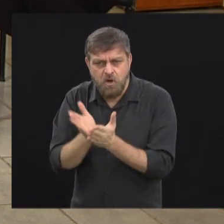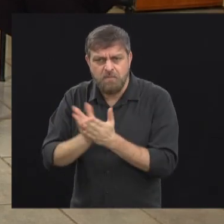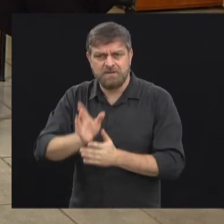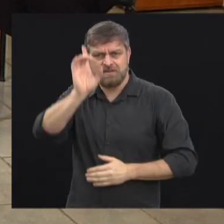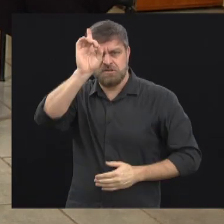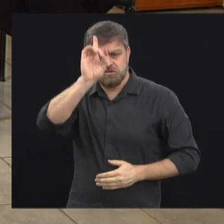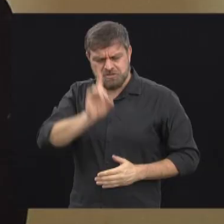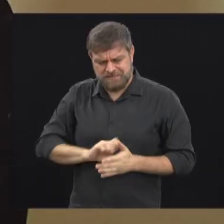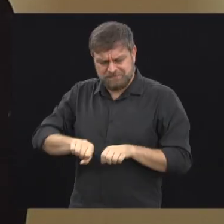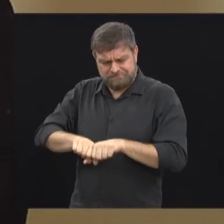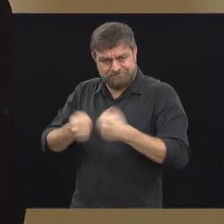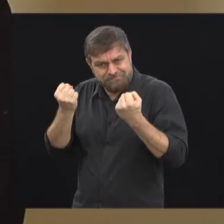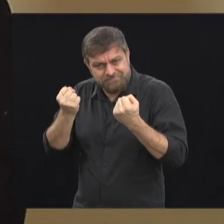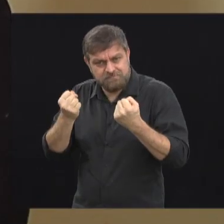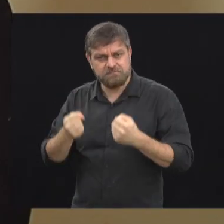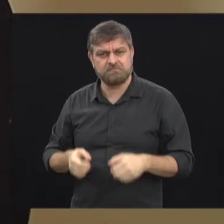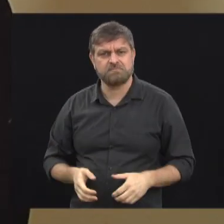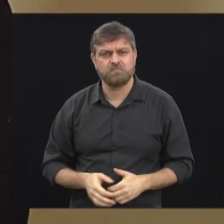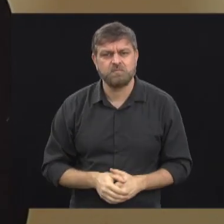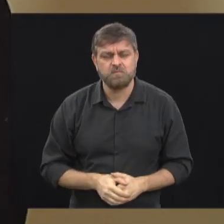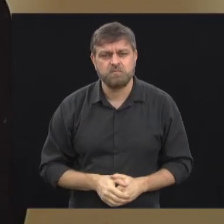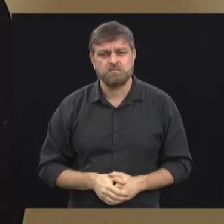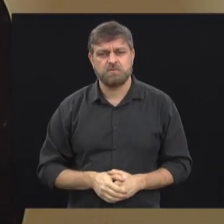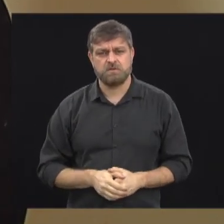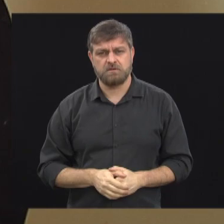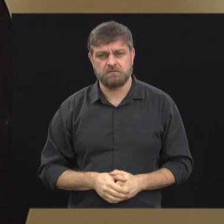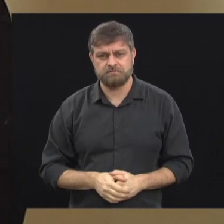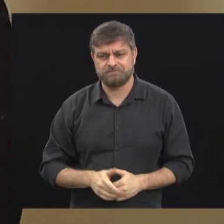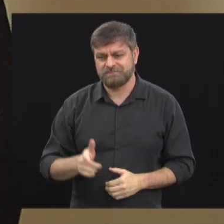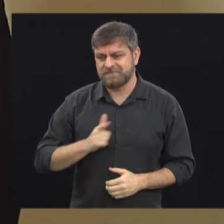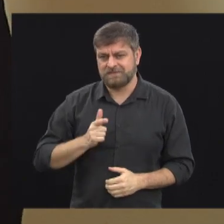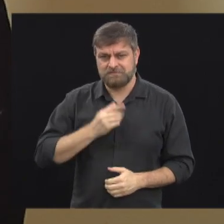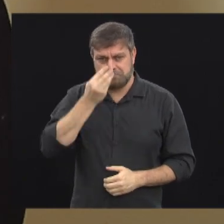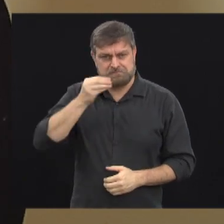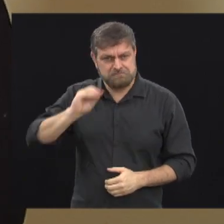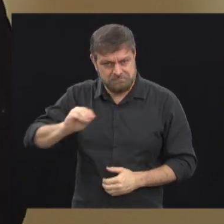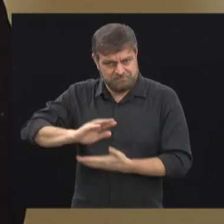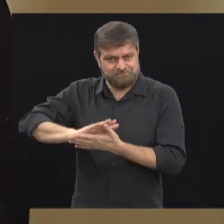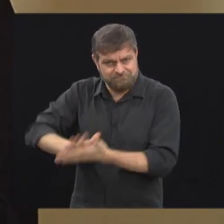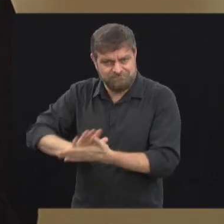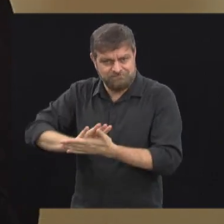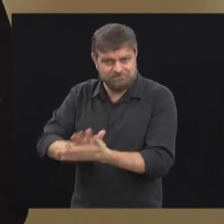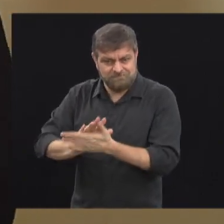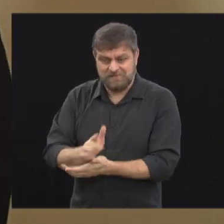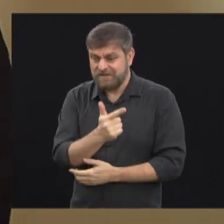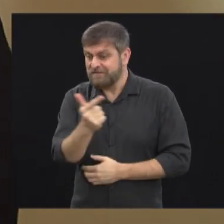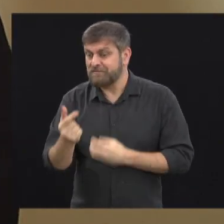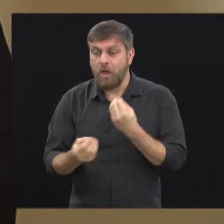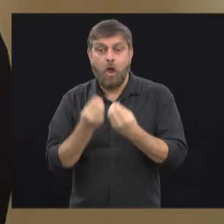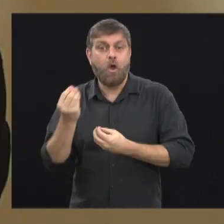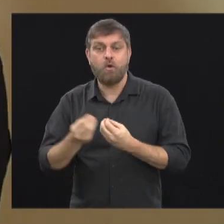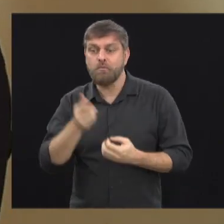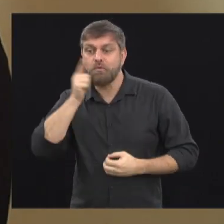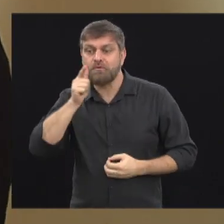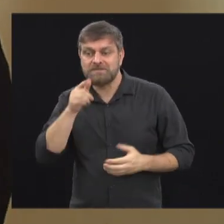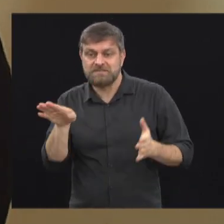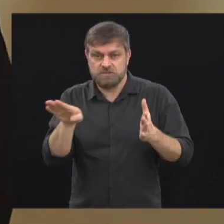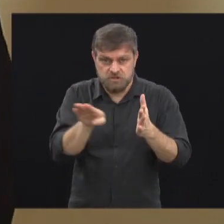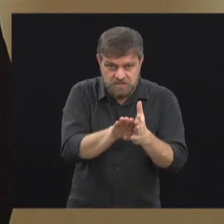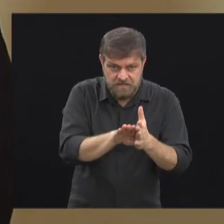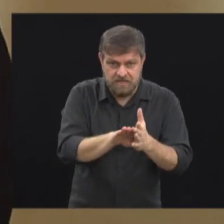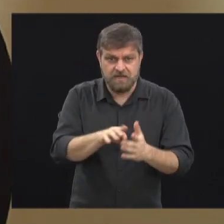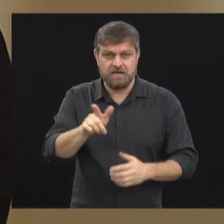direitos violados, e que vivem em negligência, enfim, que não têm às vezes nem condição de vir. Então esse